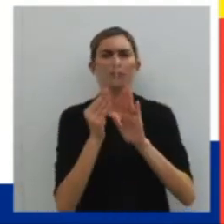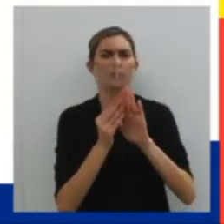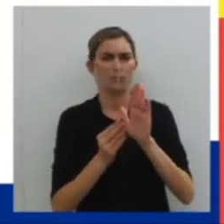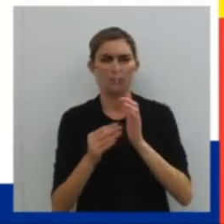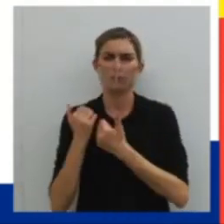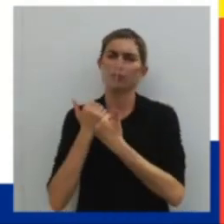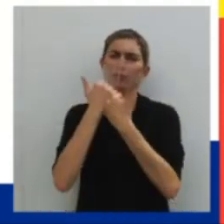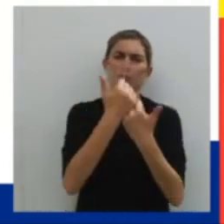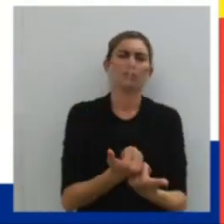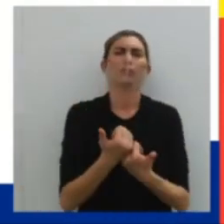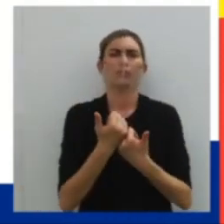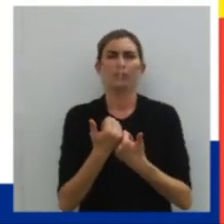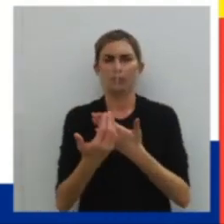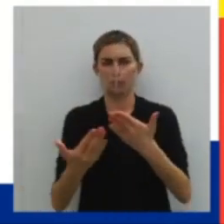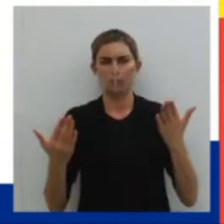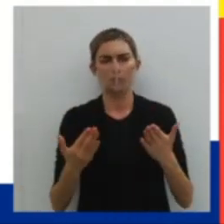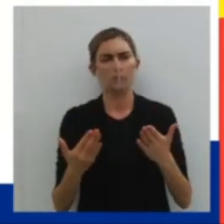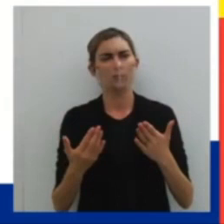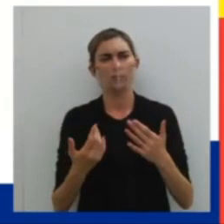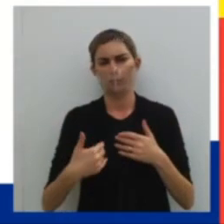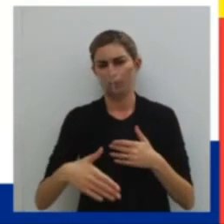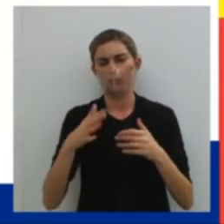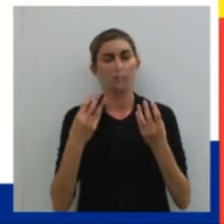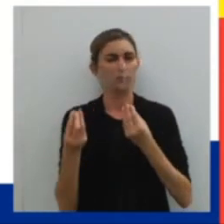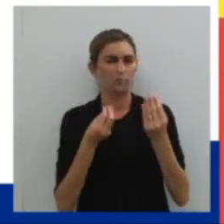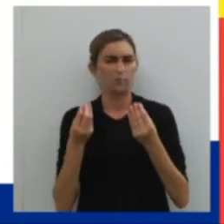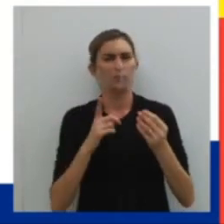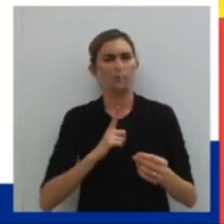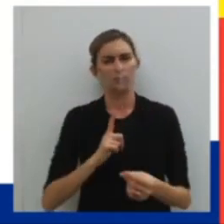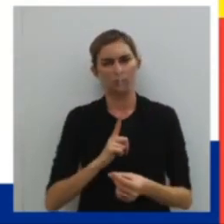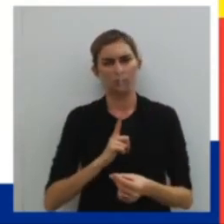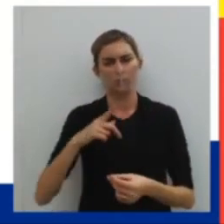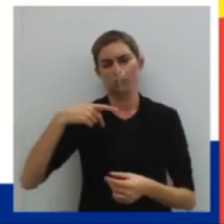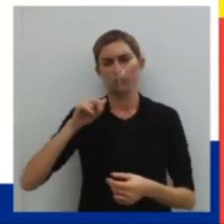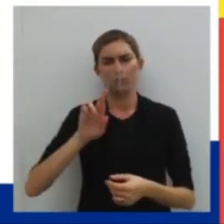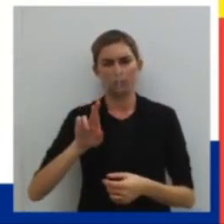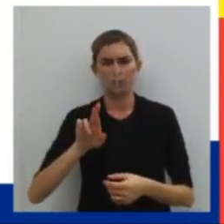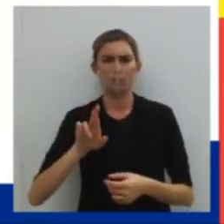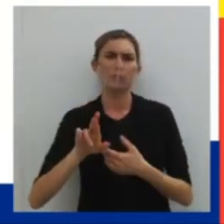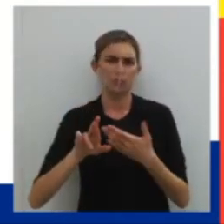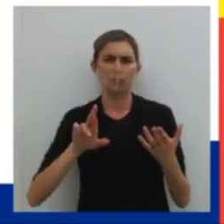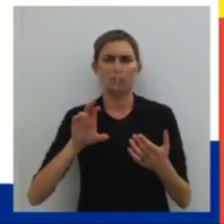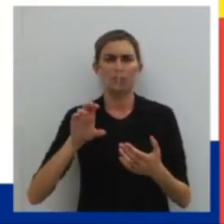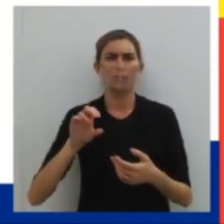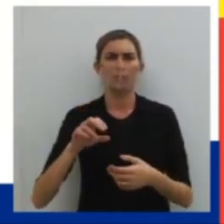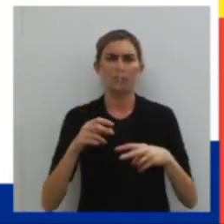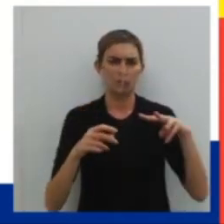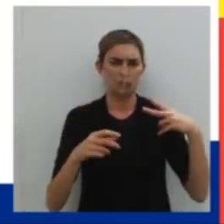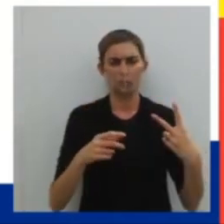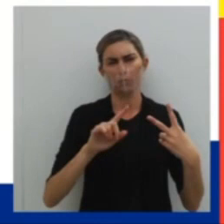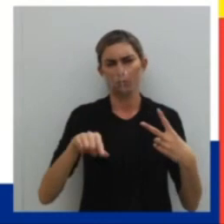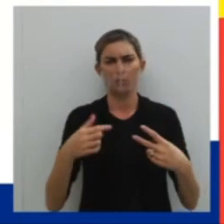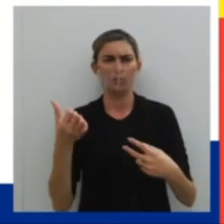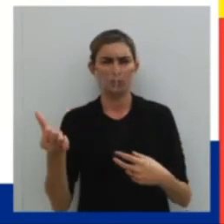essa representação para esse par ordenado. Assim como eu tenho o par ordenado 2, 6.